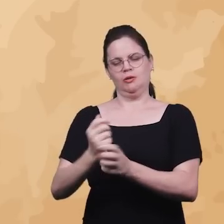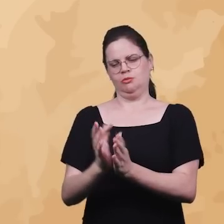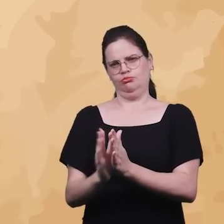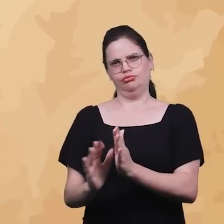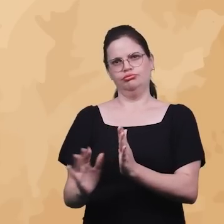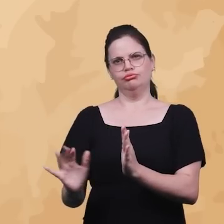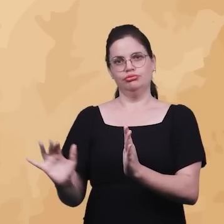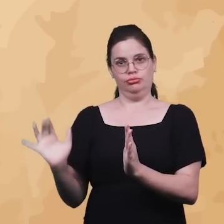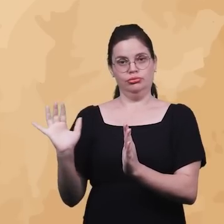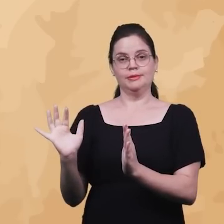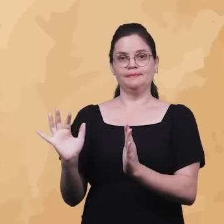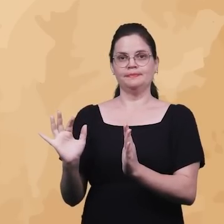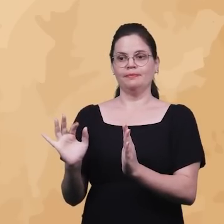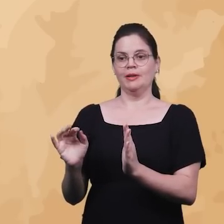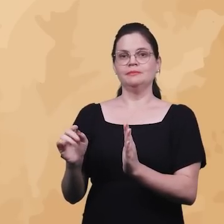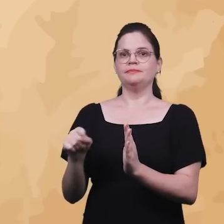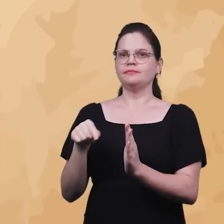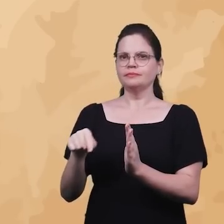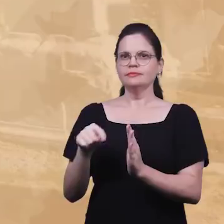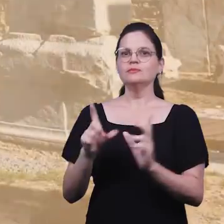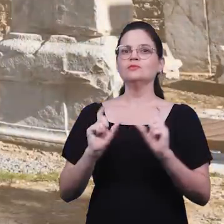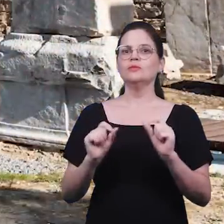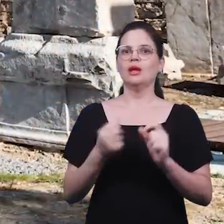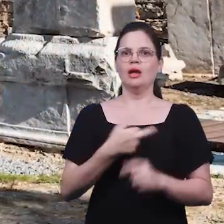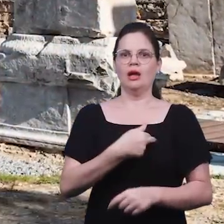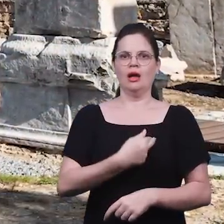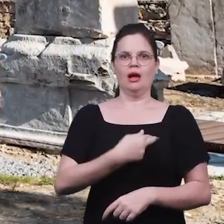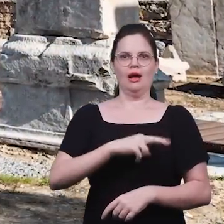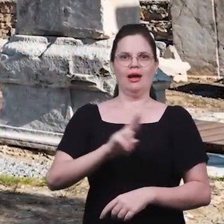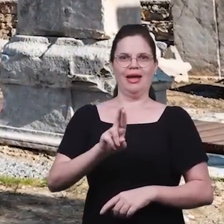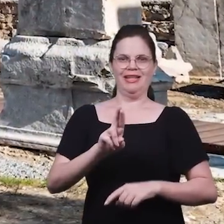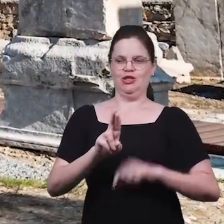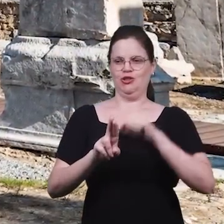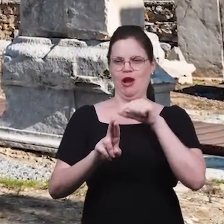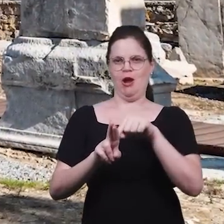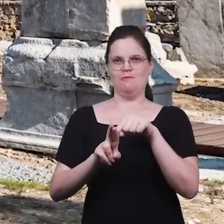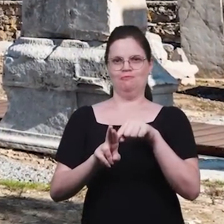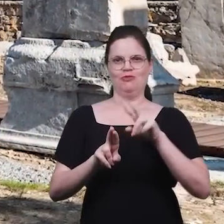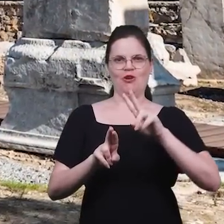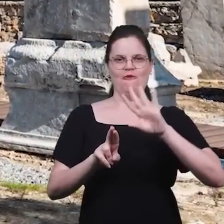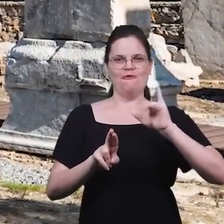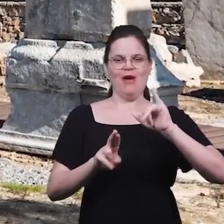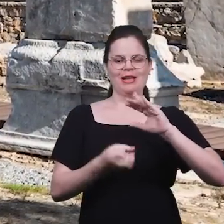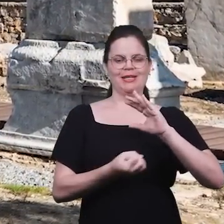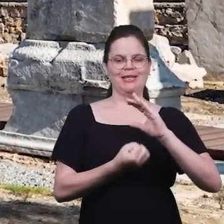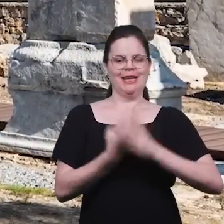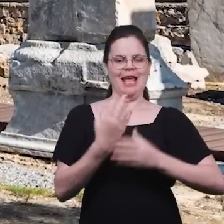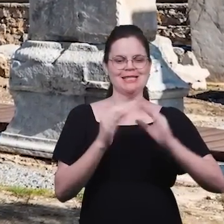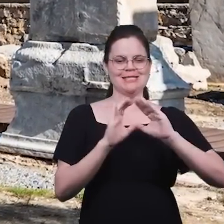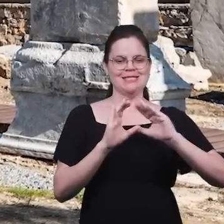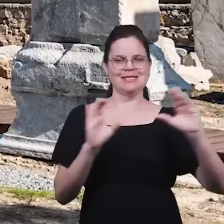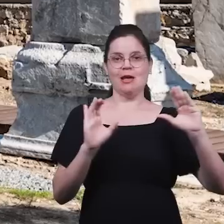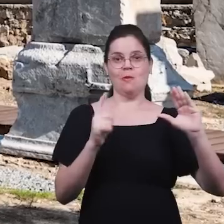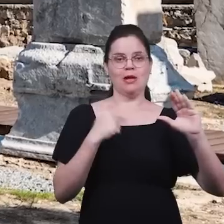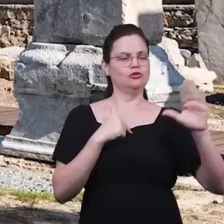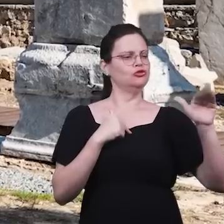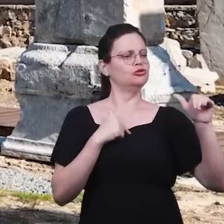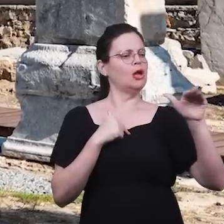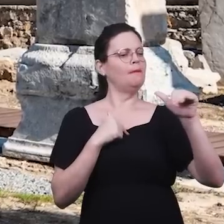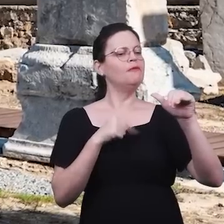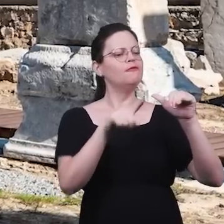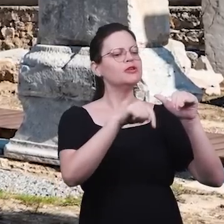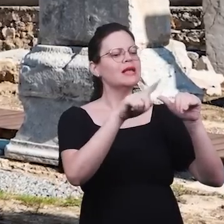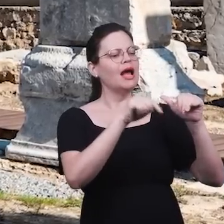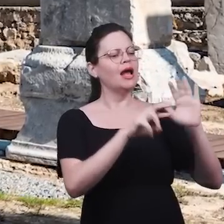pregava, é que a religião agora era quem ia fazer o céu aqui na terra. Então ela nomeava os seus